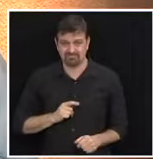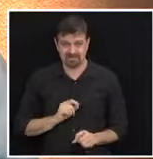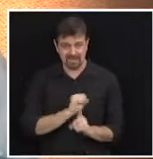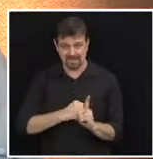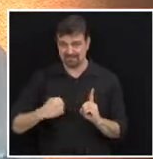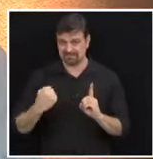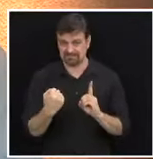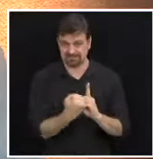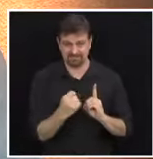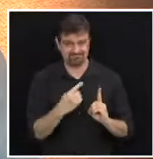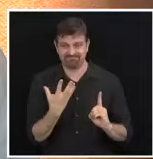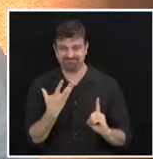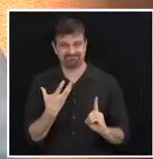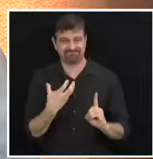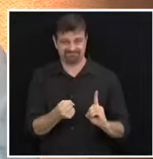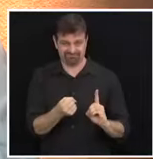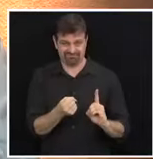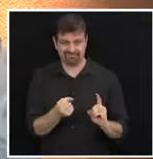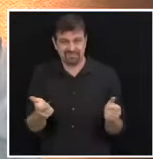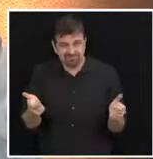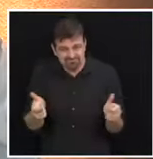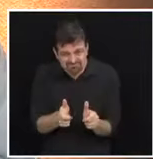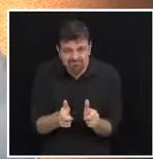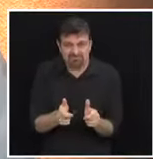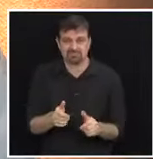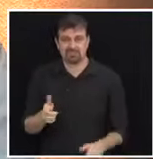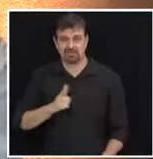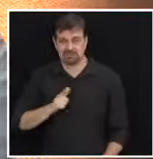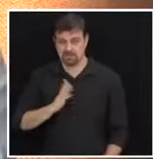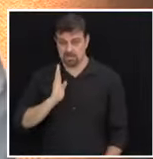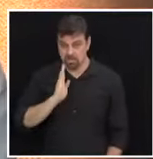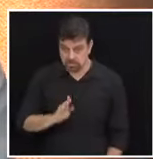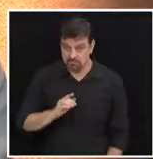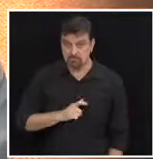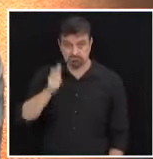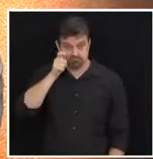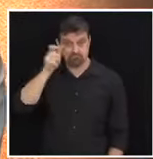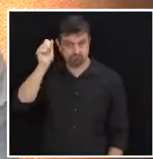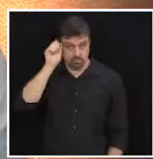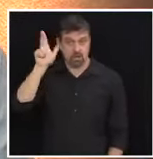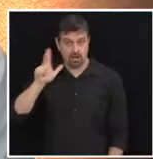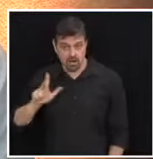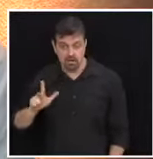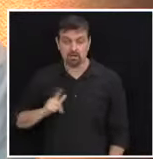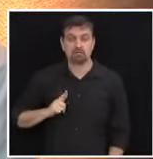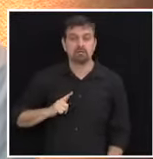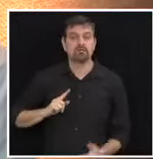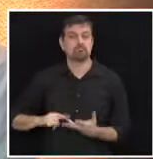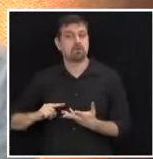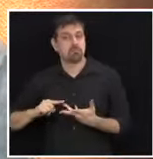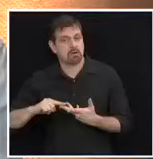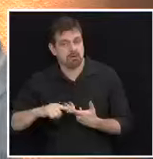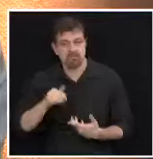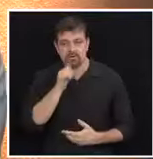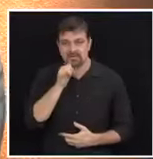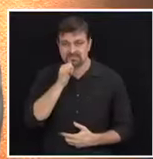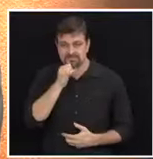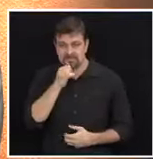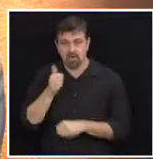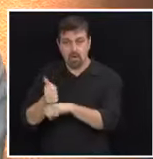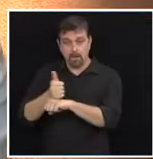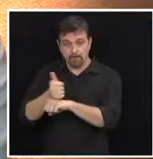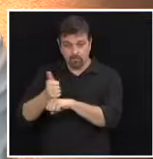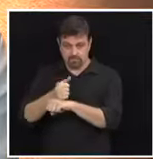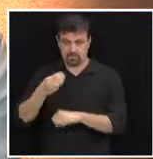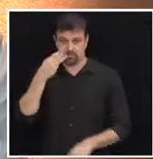aceitabilidade menor também. Ele já foi muito interessante, e é muito interessante em algumas situações, por exemplo, como profissionais do